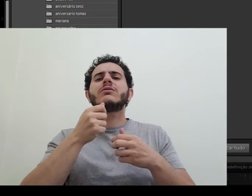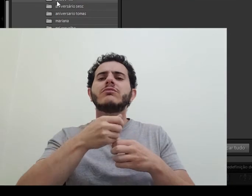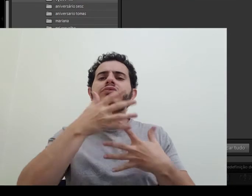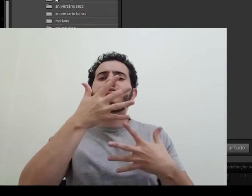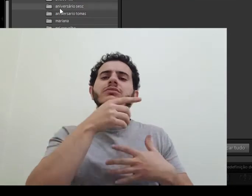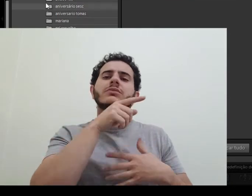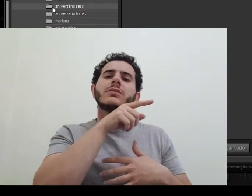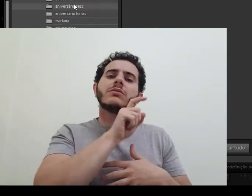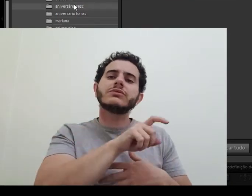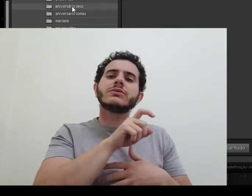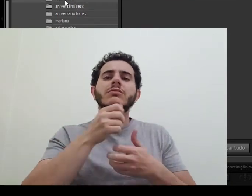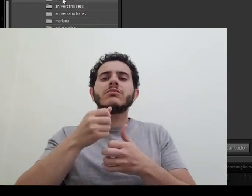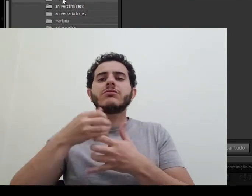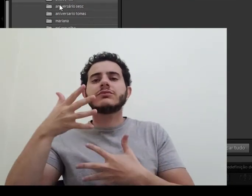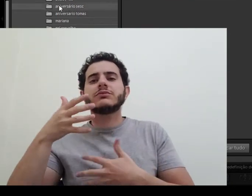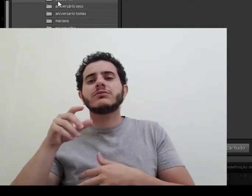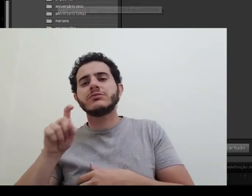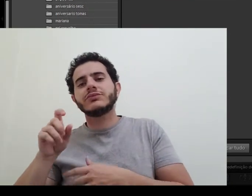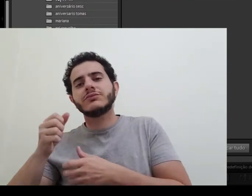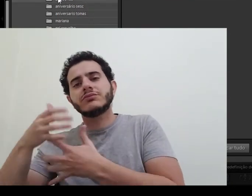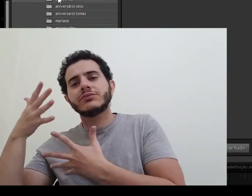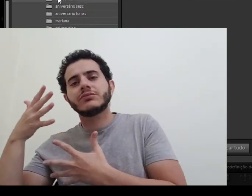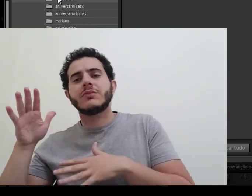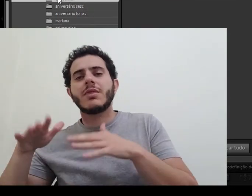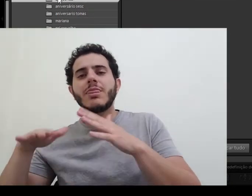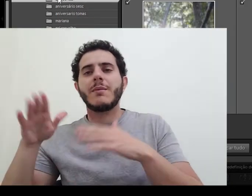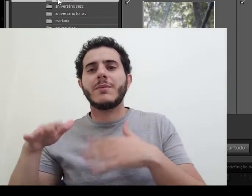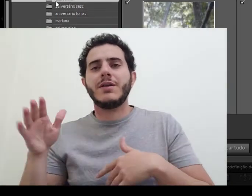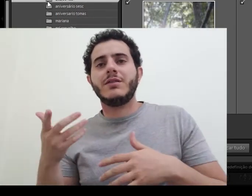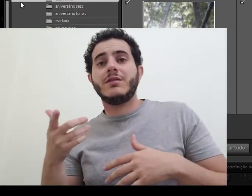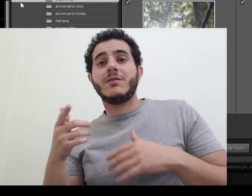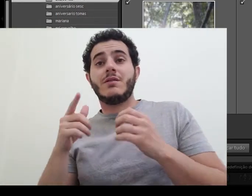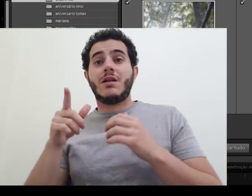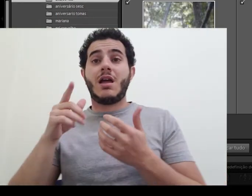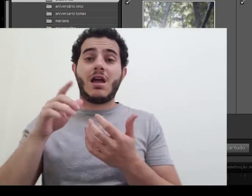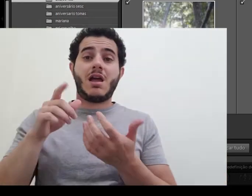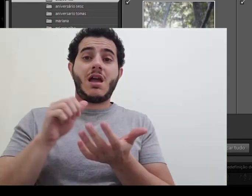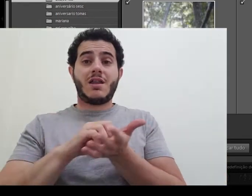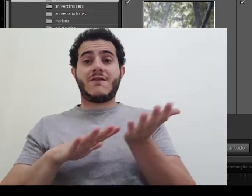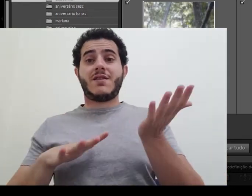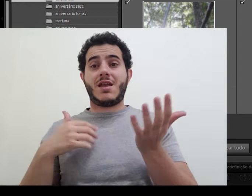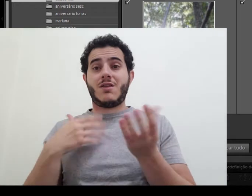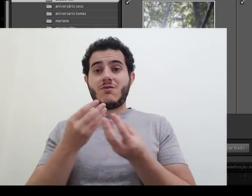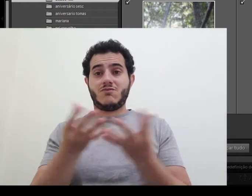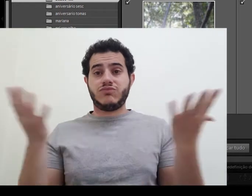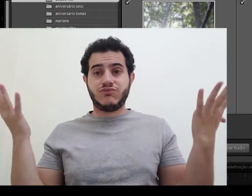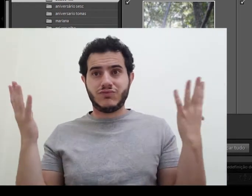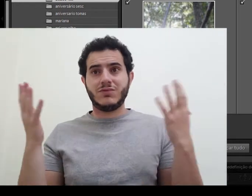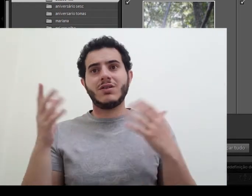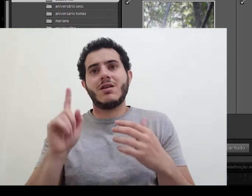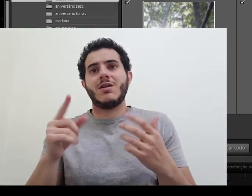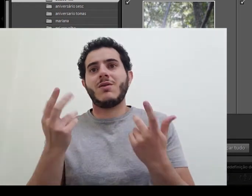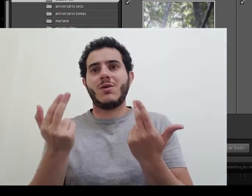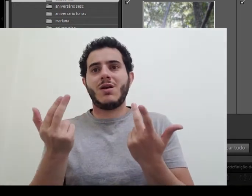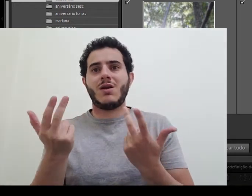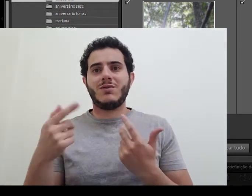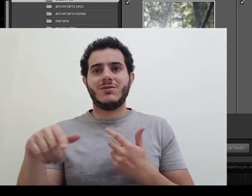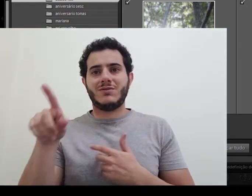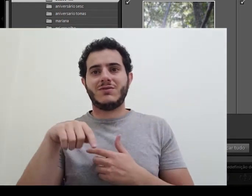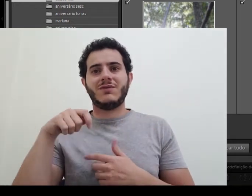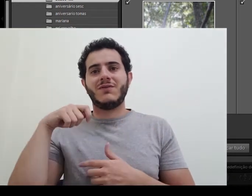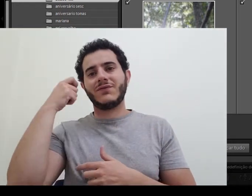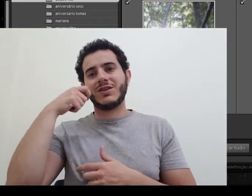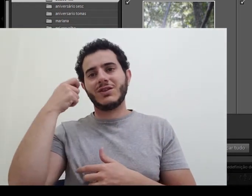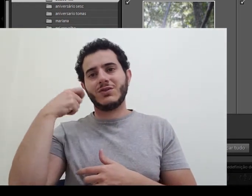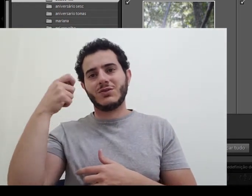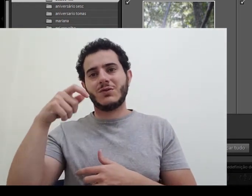Eu vou abrindo pasta, eu que vou explorando. O material que eu quero trazer para vocês está nessa pasta aqui, ó. São esses arquivos aqui. A gente vai trabalhar daqui